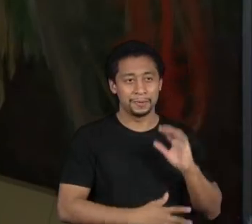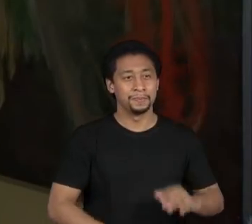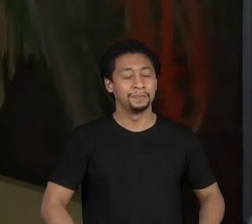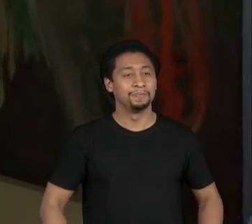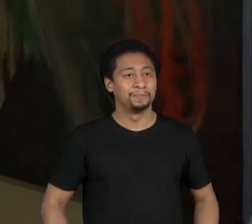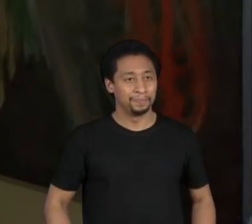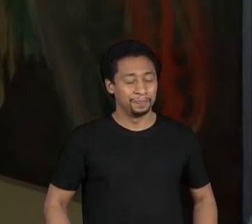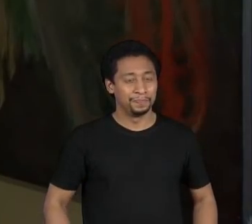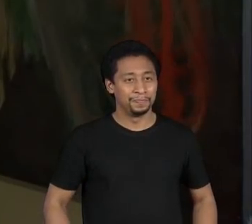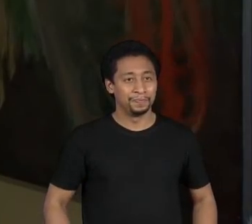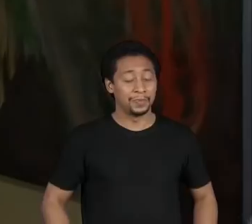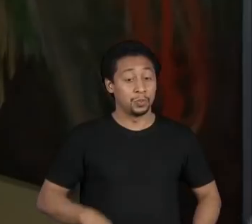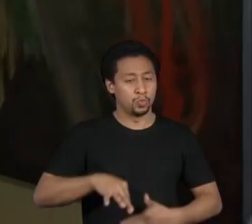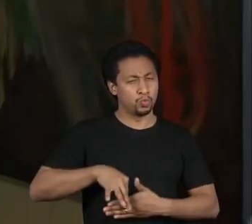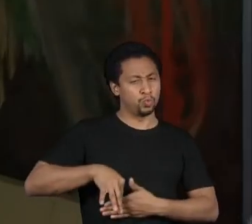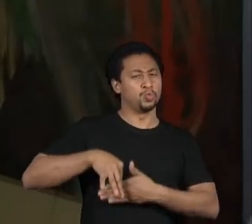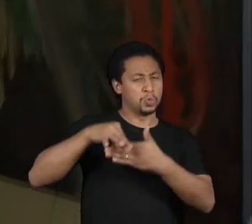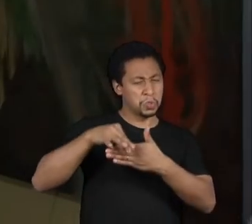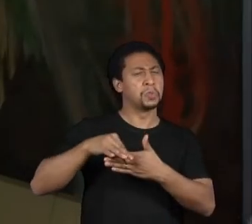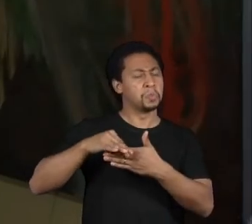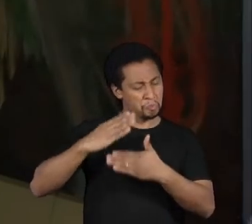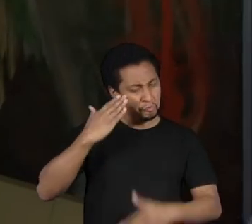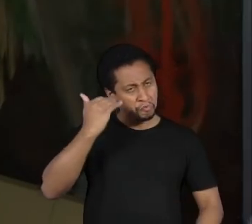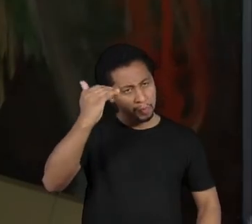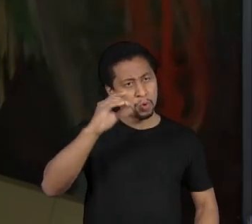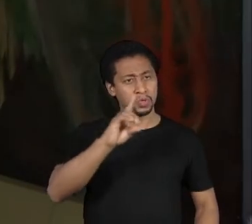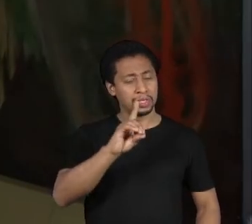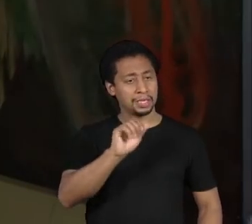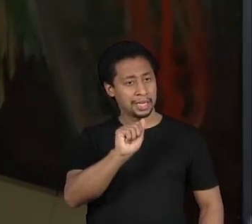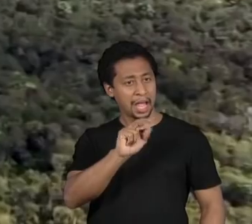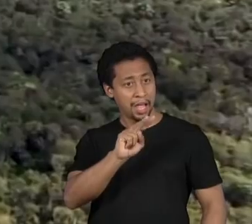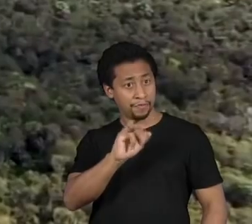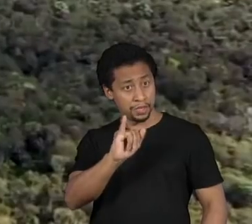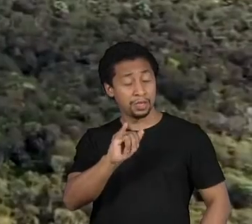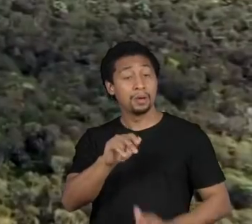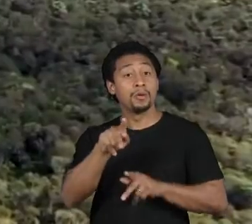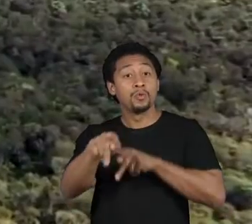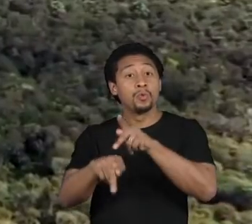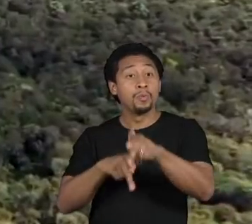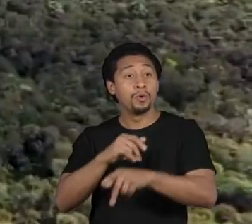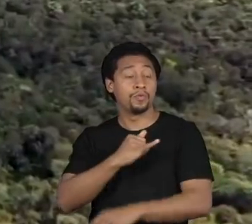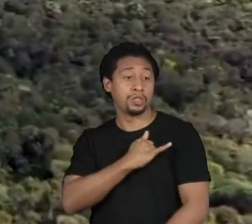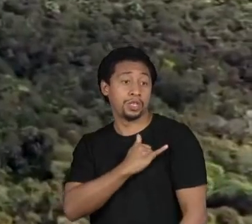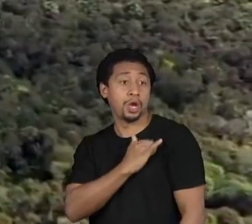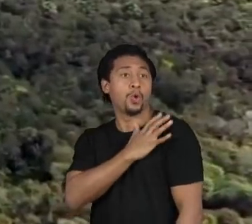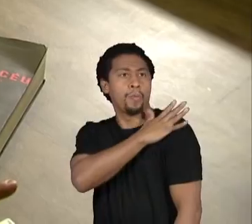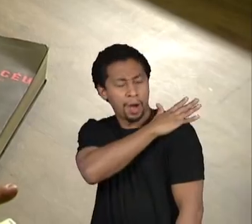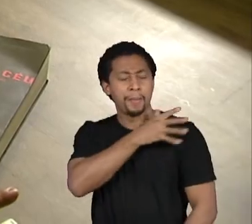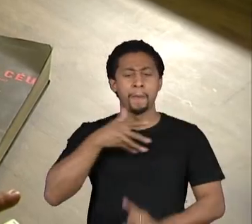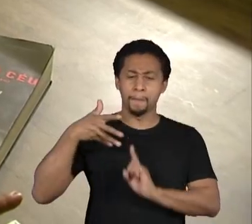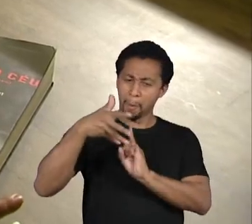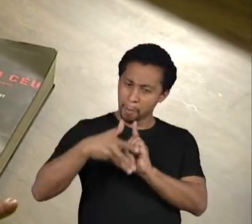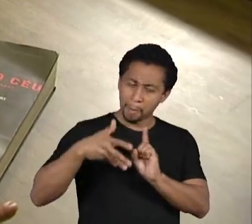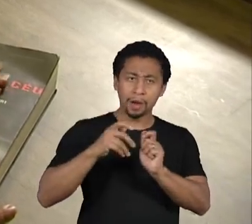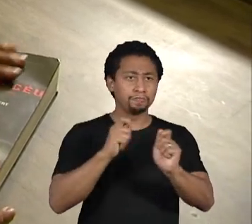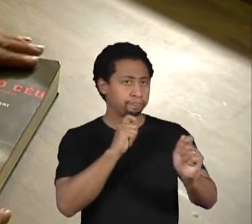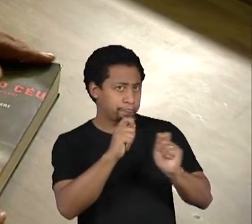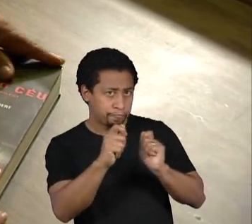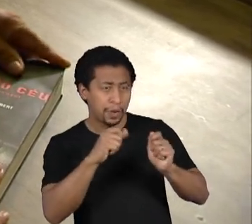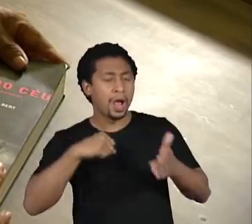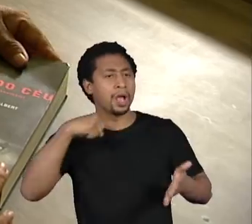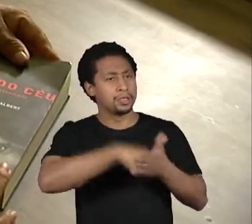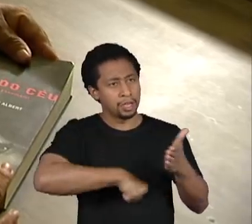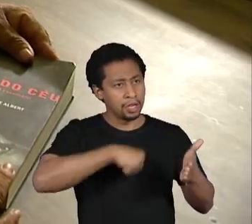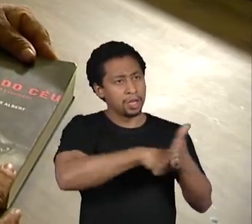As palavras do grande líder Yanomami, Davi Copenaua, o defensor da Amazônia e coautor do livro